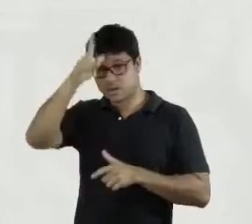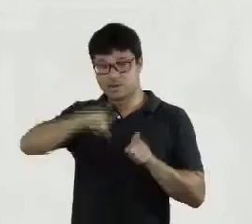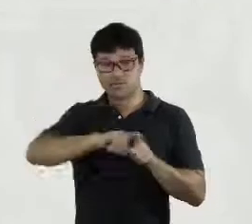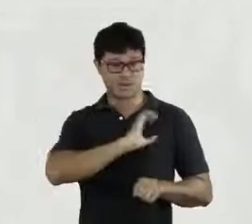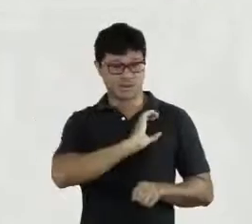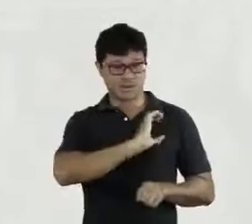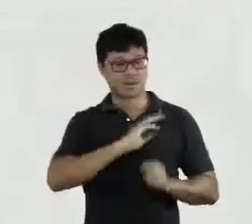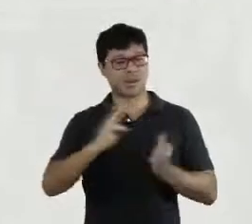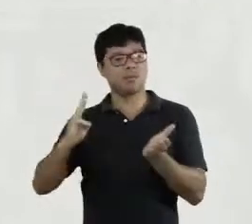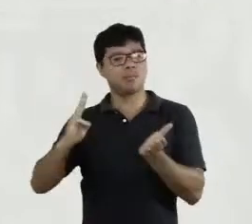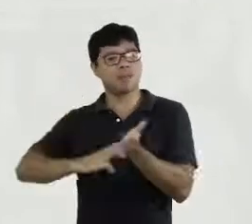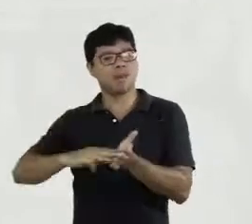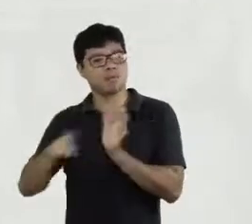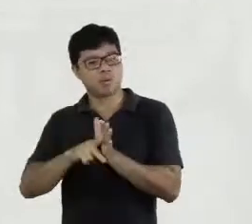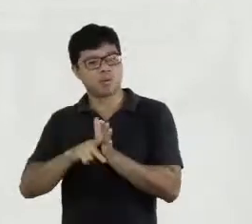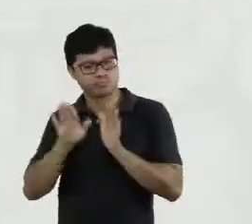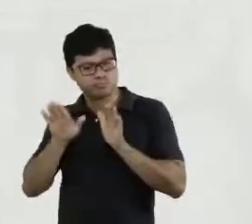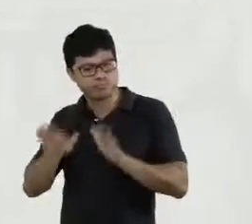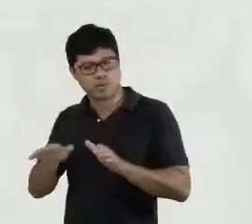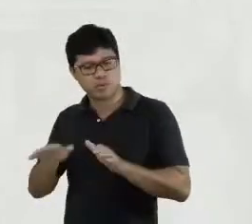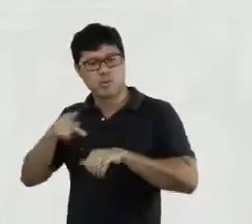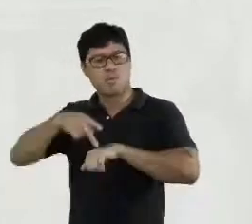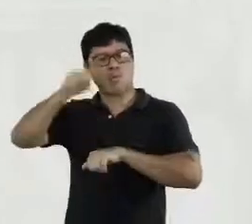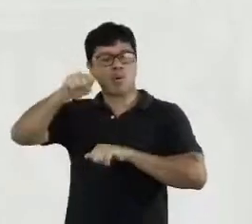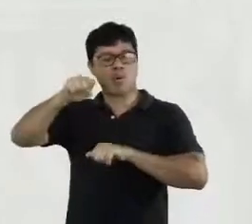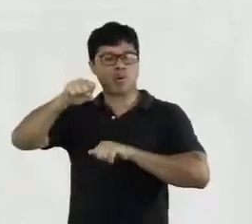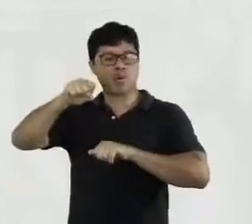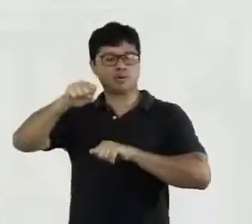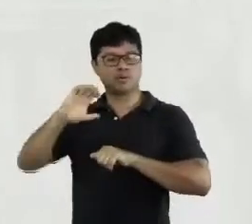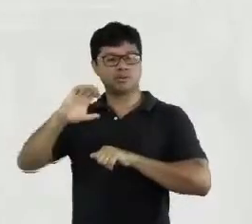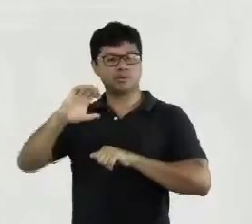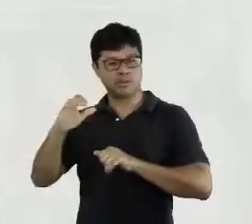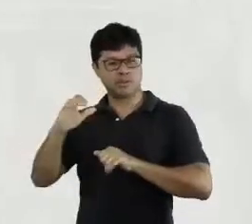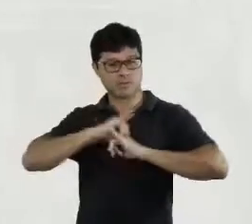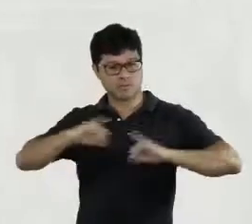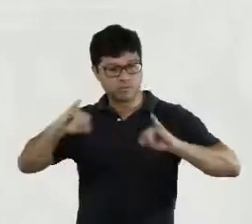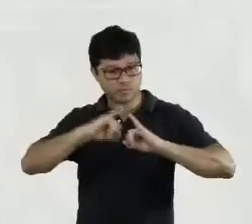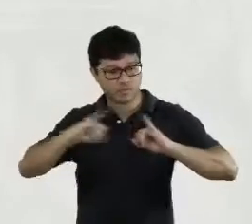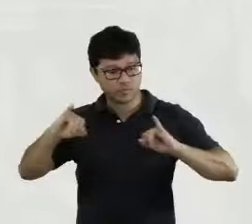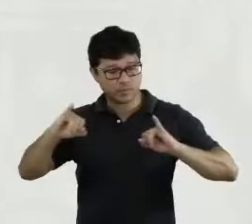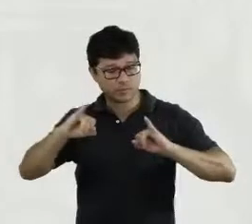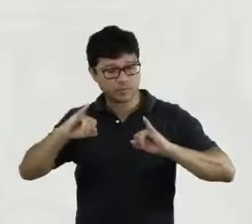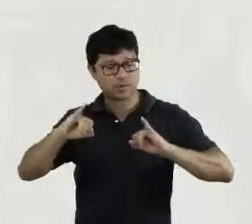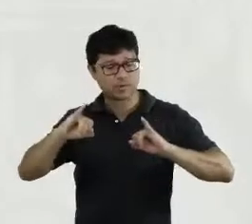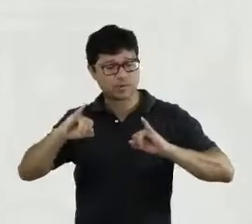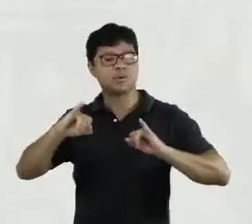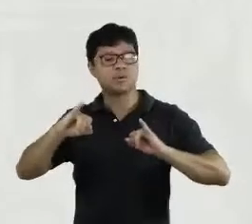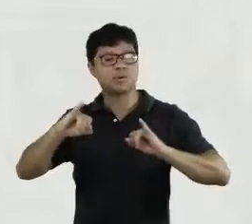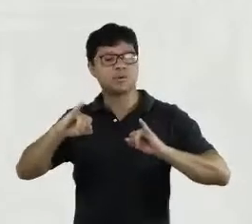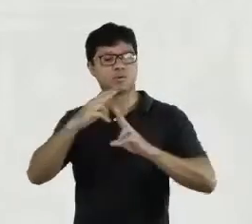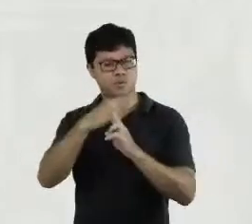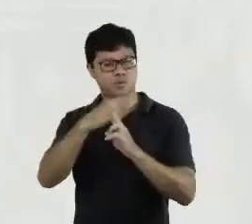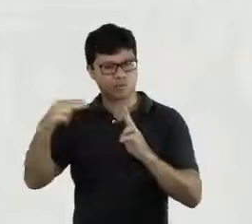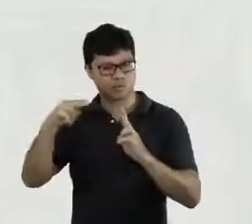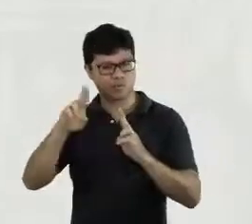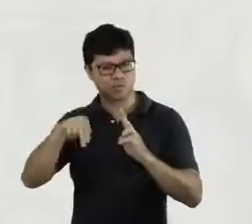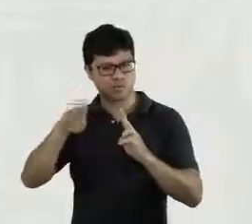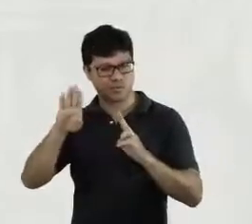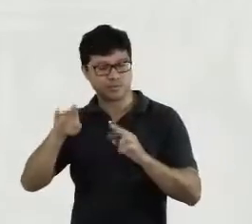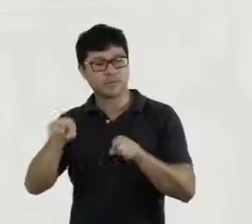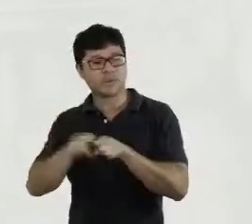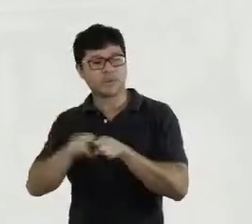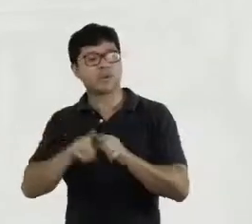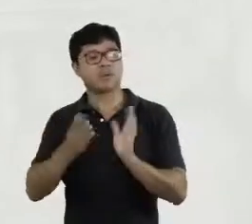Canadá, membro permanente do Programa de Pós-Graduação em Ciência da Informação da Universidade de Brasília, tendo organizado